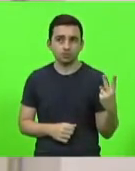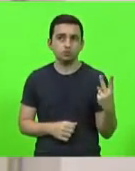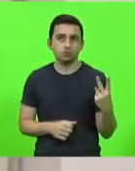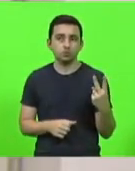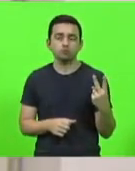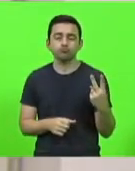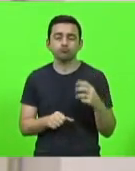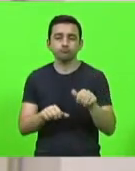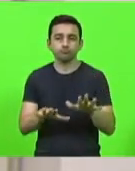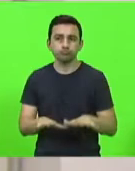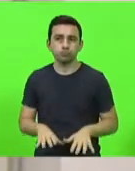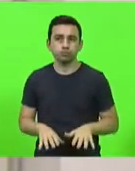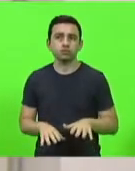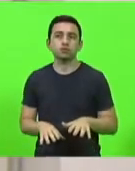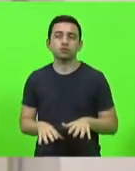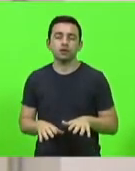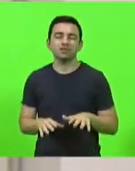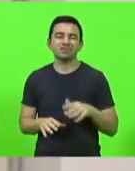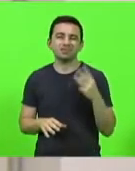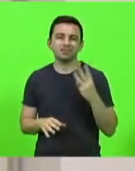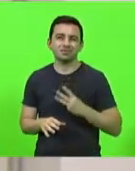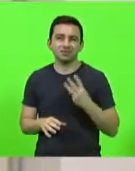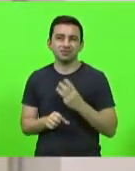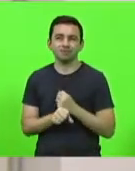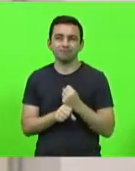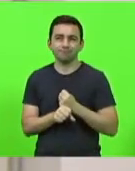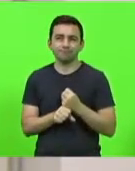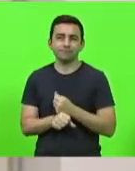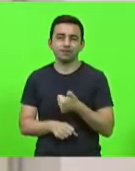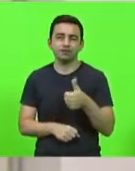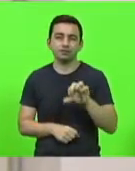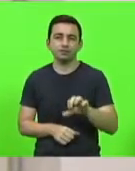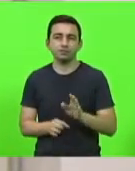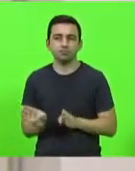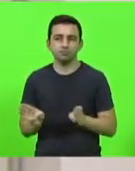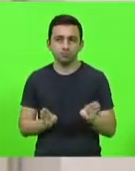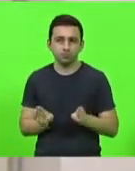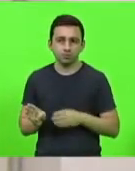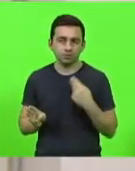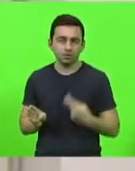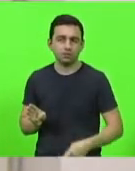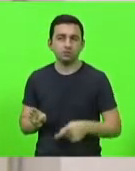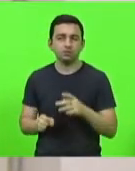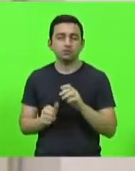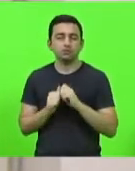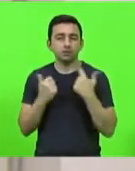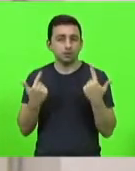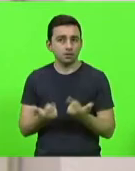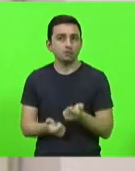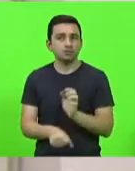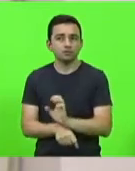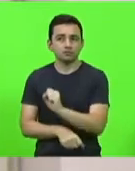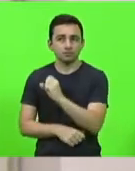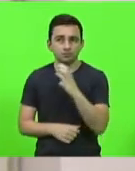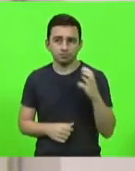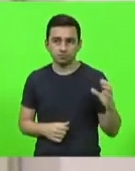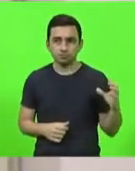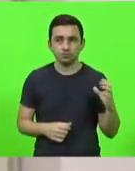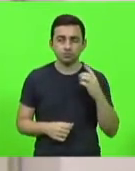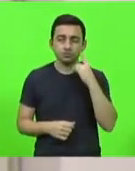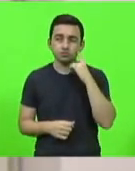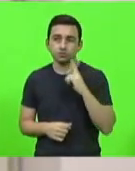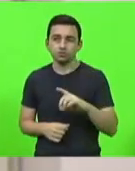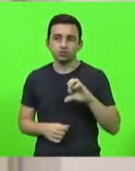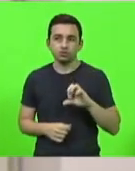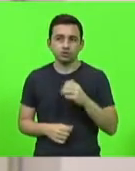extraordinária da 3ª sessão legislativa da 19ª legislatura da Assembleia Legislativa do Estado de Santa Catarina, realizada